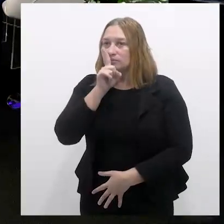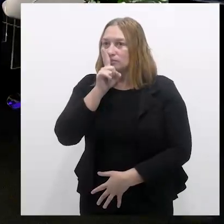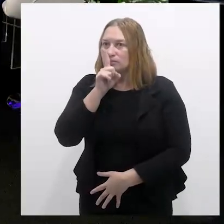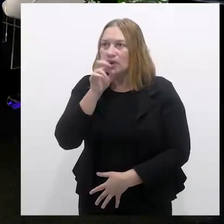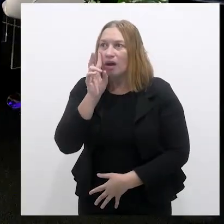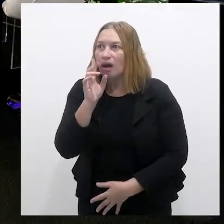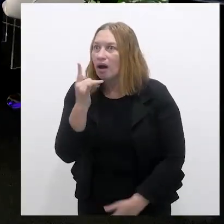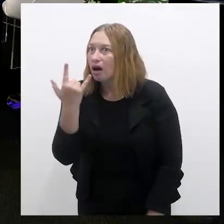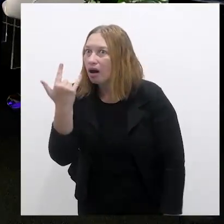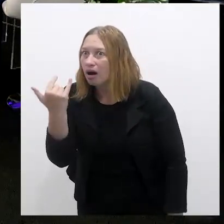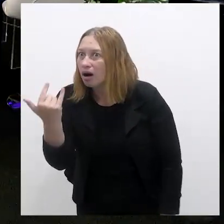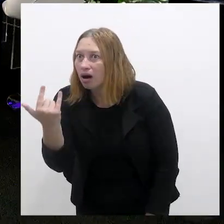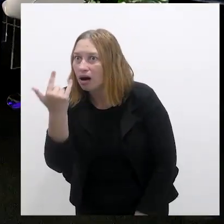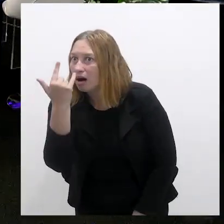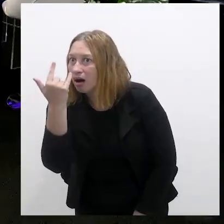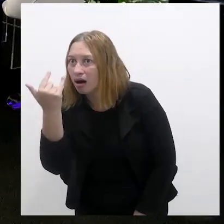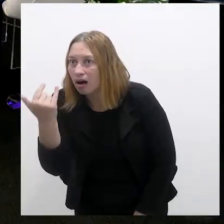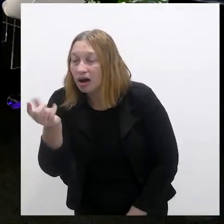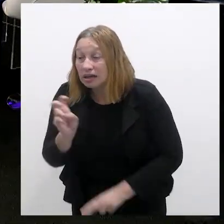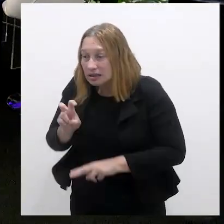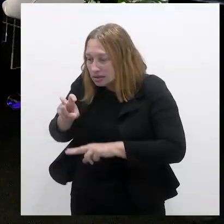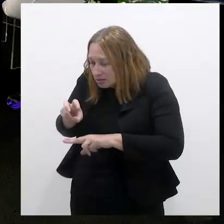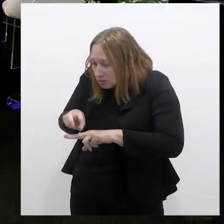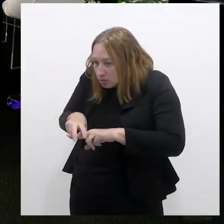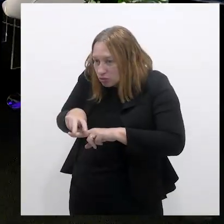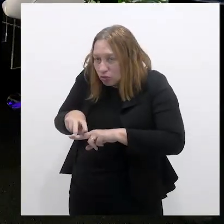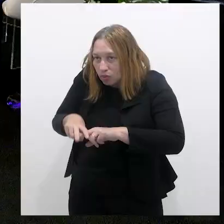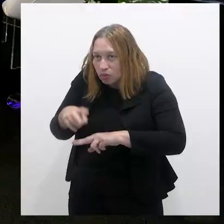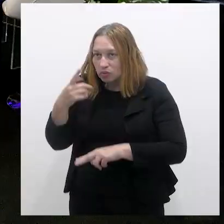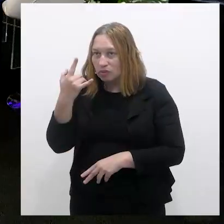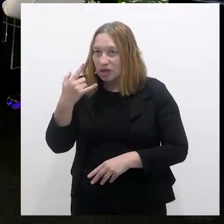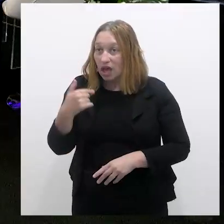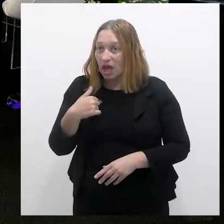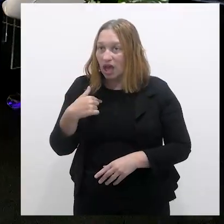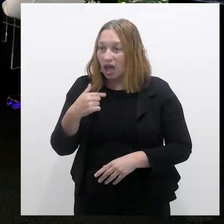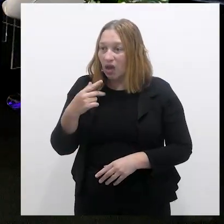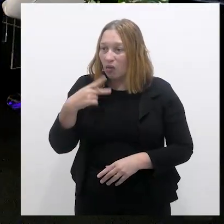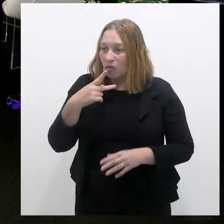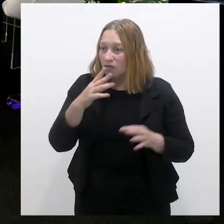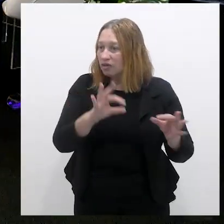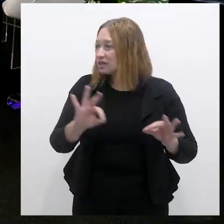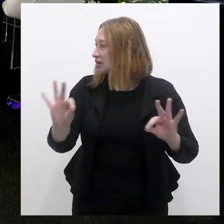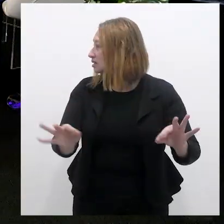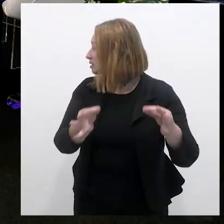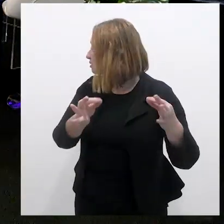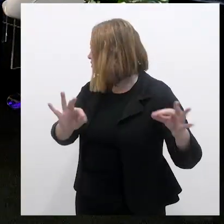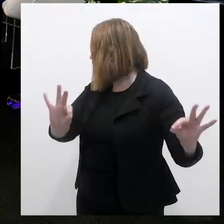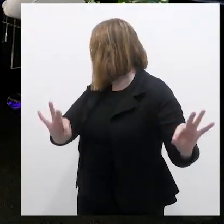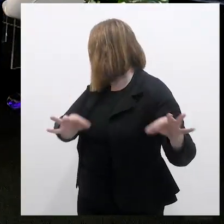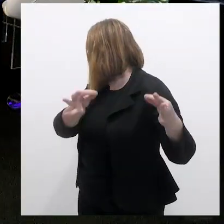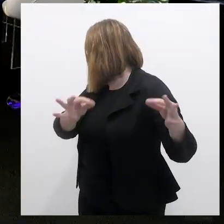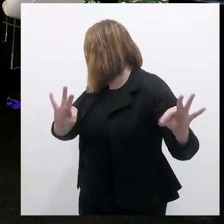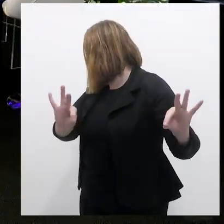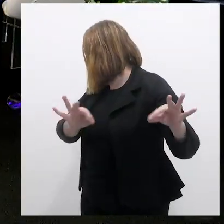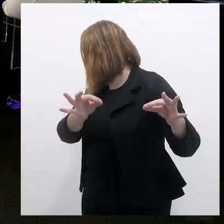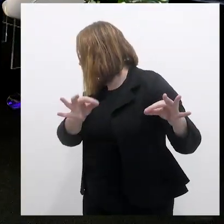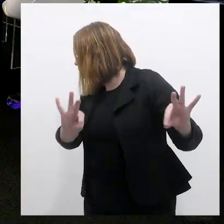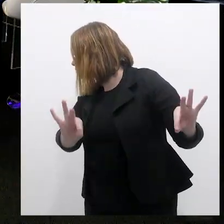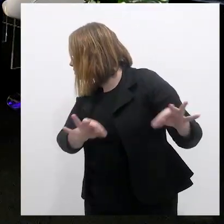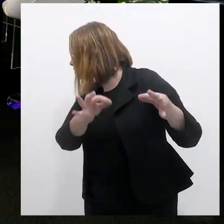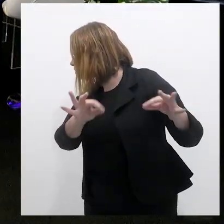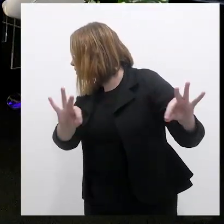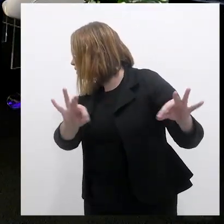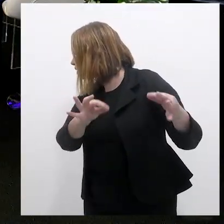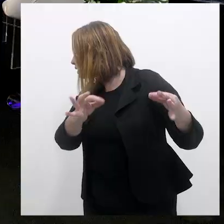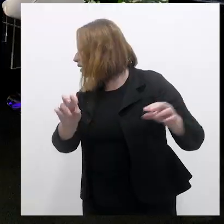ele ficou quietinho, assim. Inclusive, ele sentou na primeira fileira, eu virava para conversar com o público, aí eu